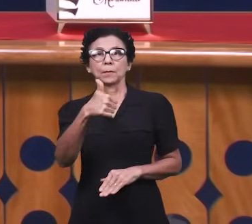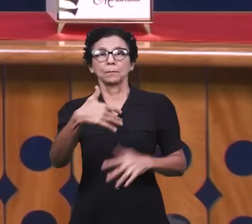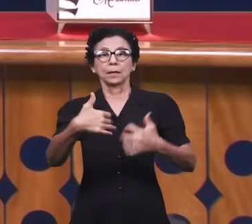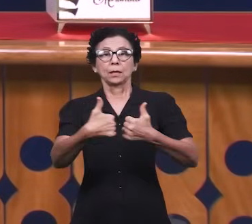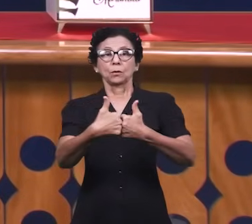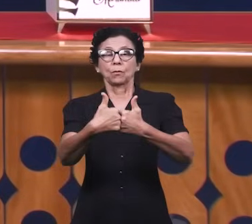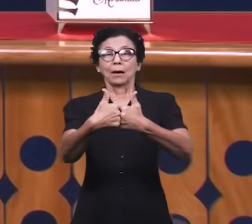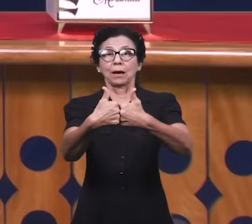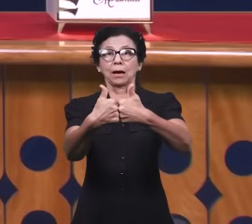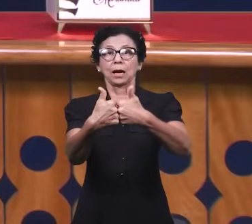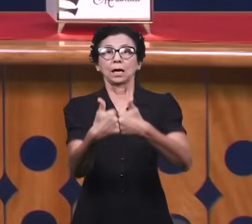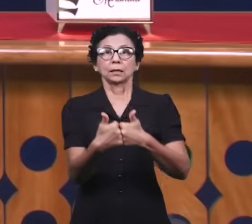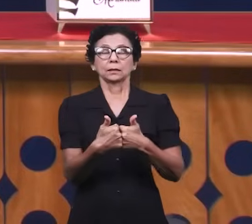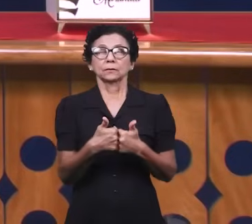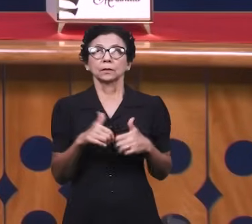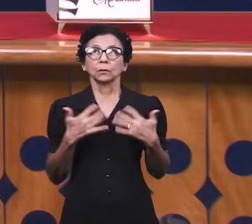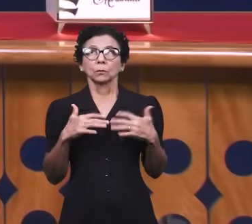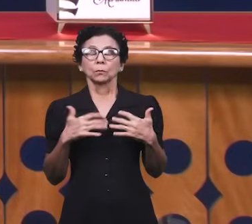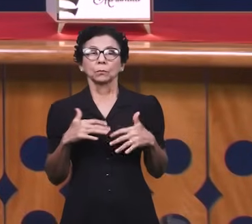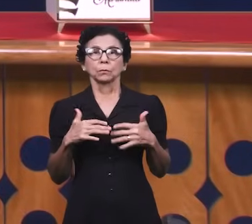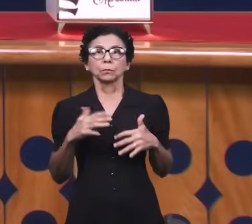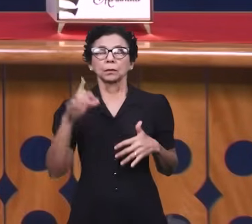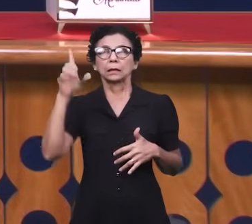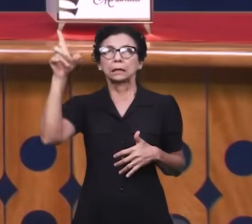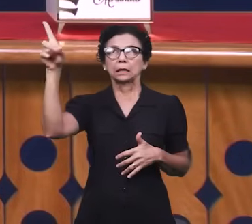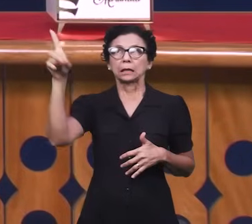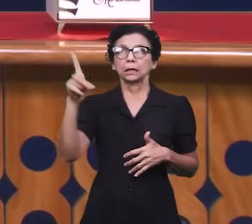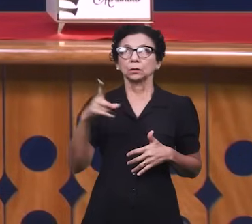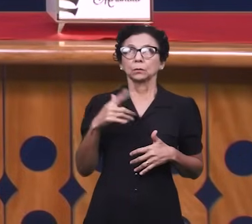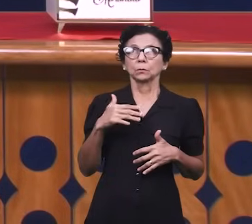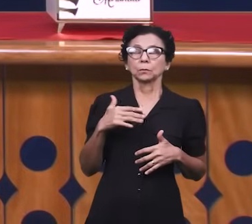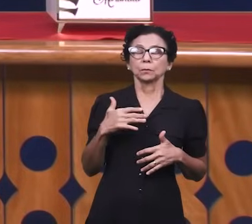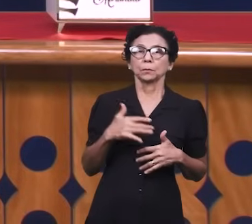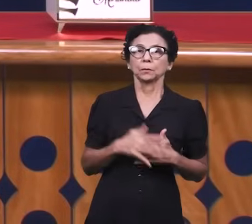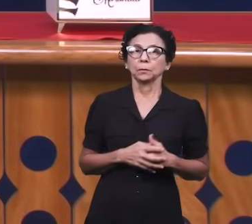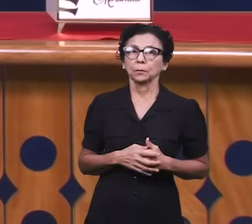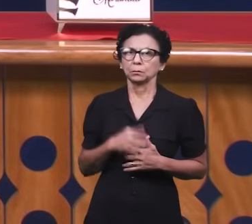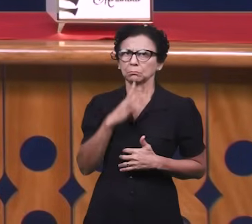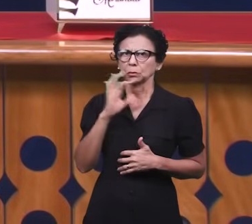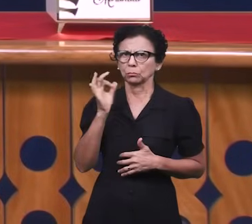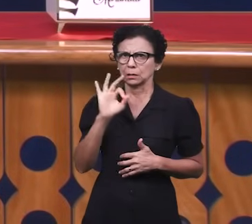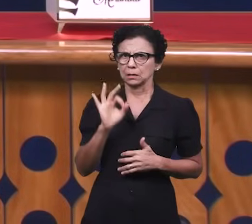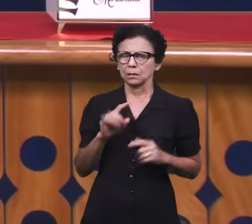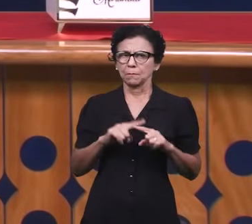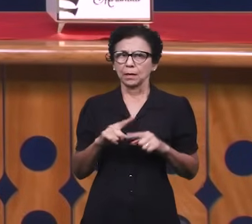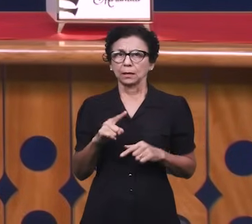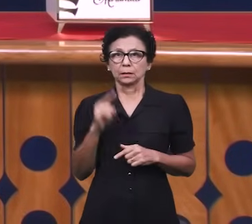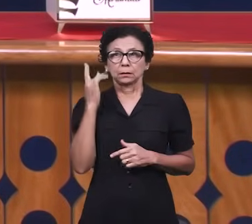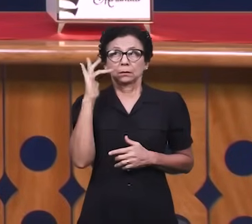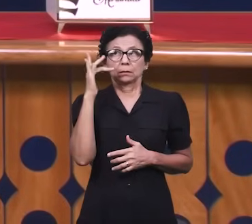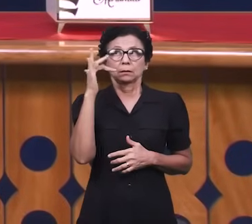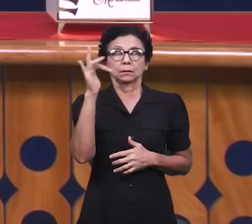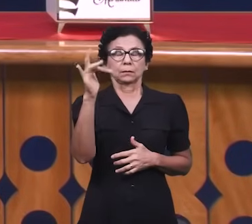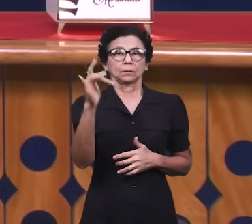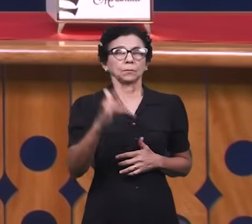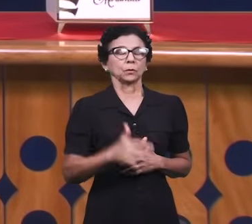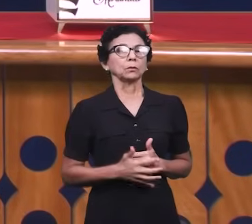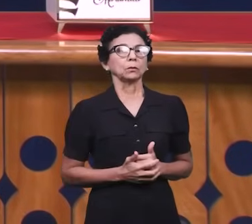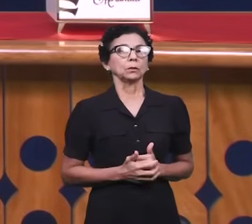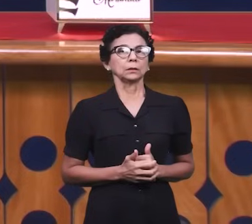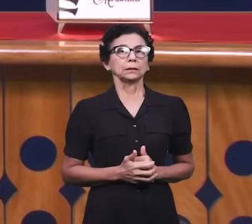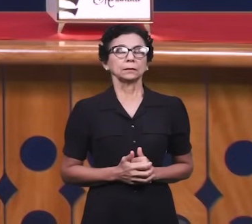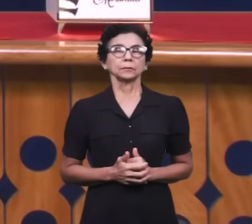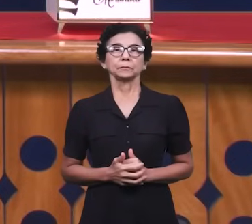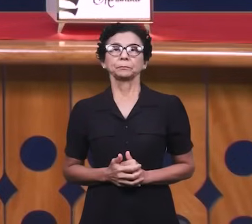um temor muito grande de Deus, embora que não o conhecesse. Mas eles tiveram um temor que